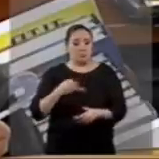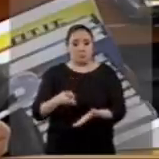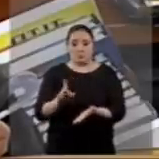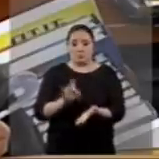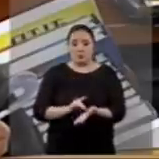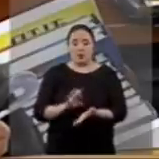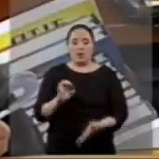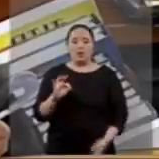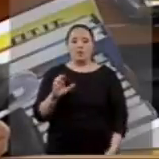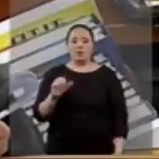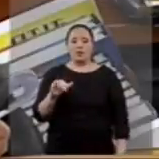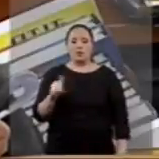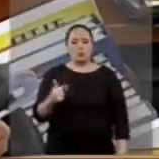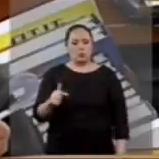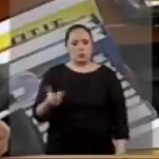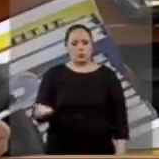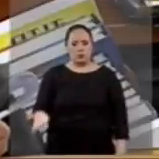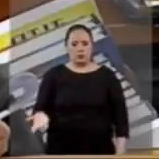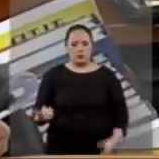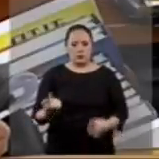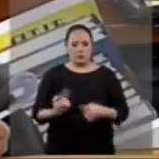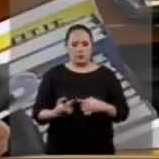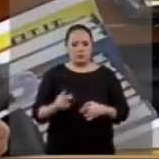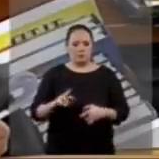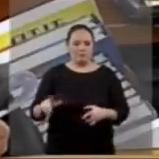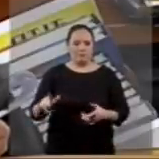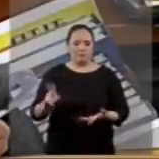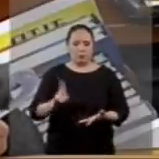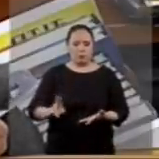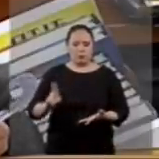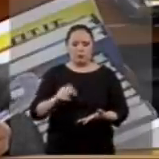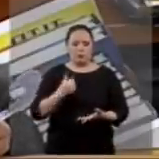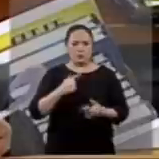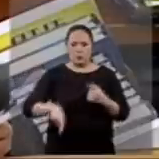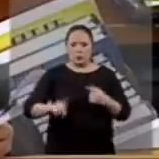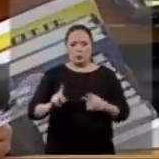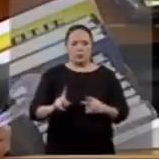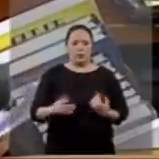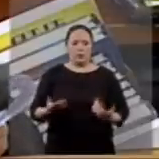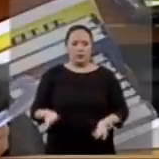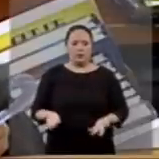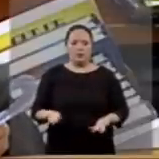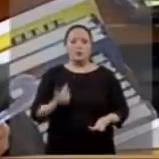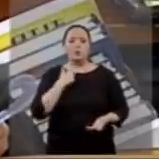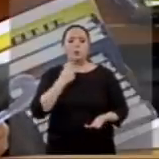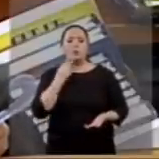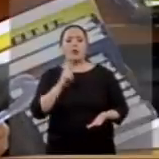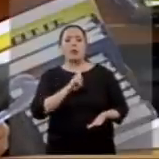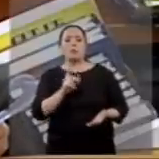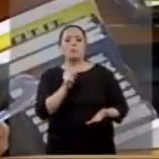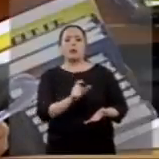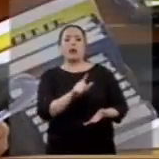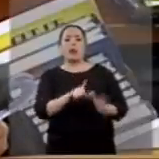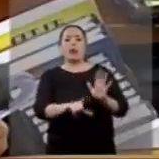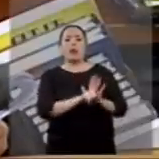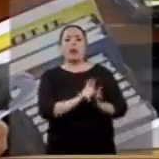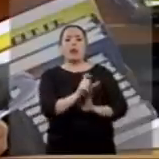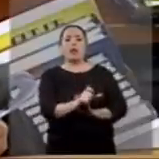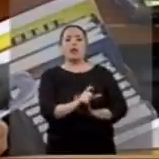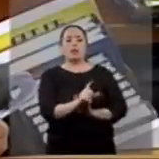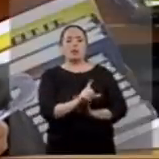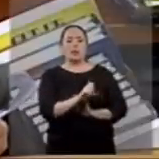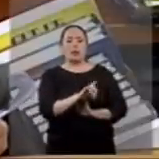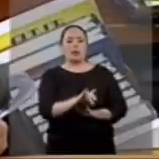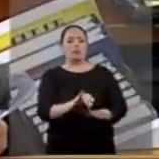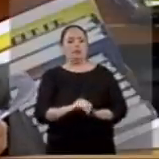eficácia, porque não é válida, descabendo chamá-la de lei. Está